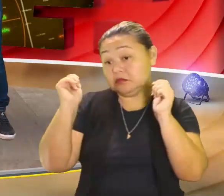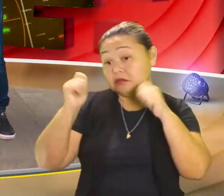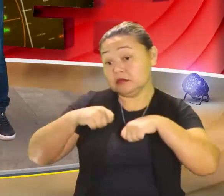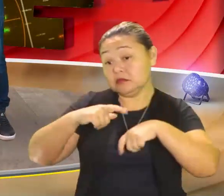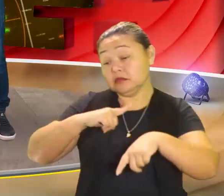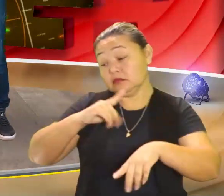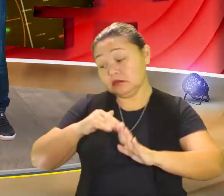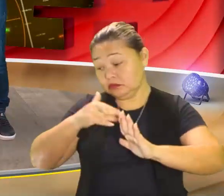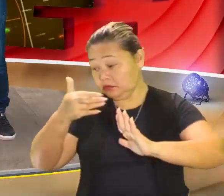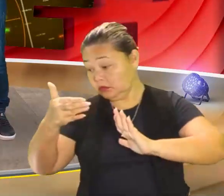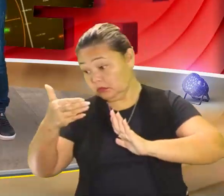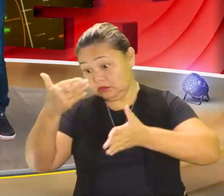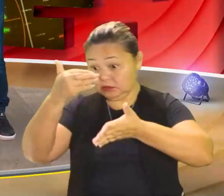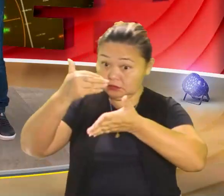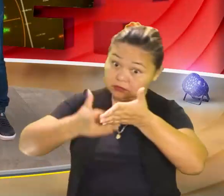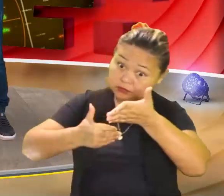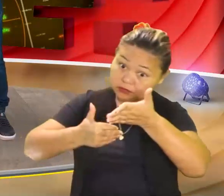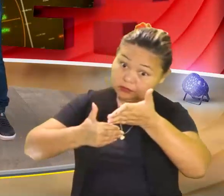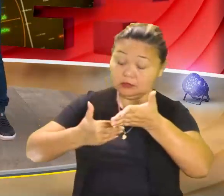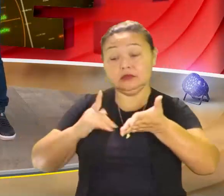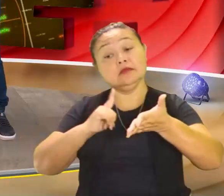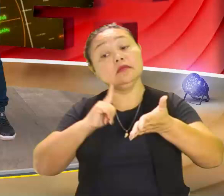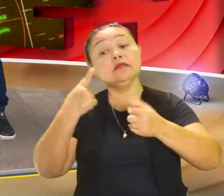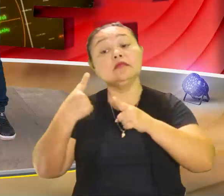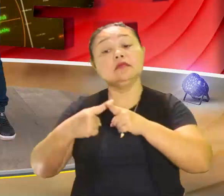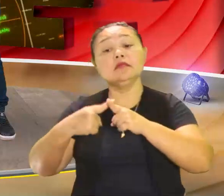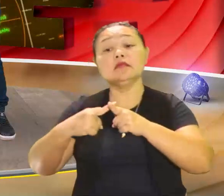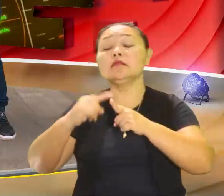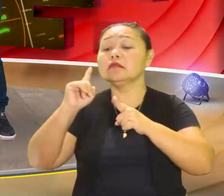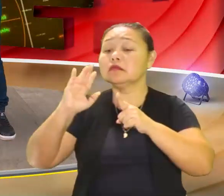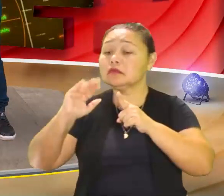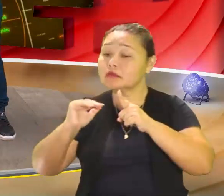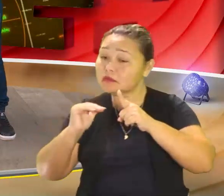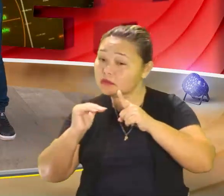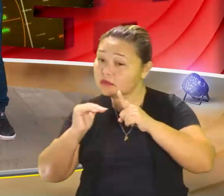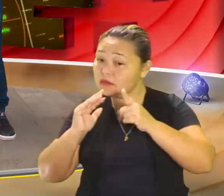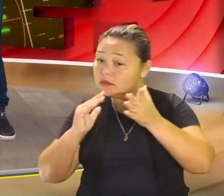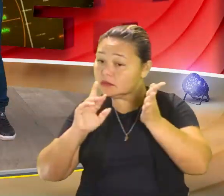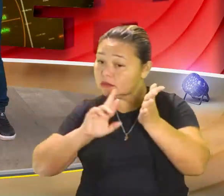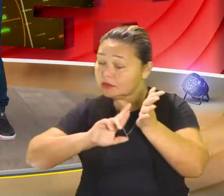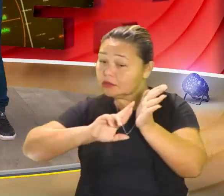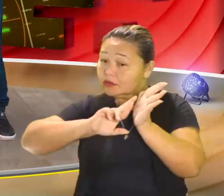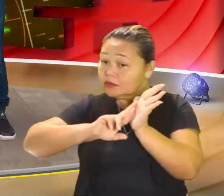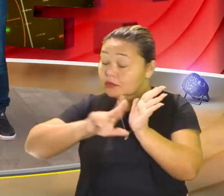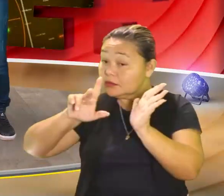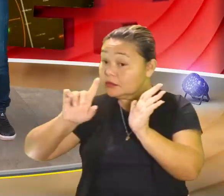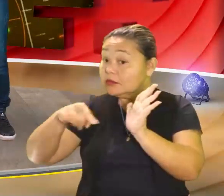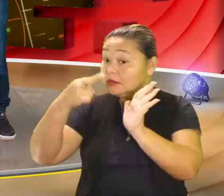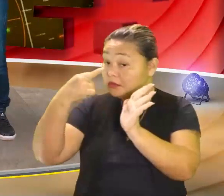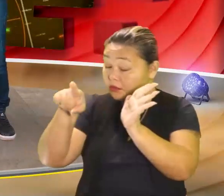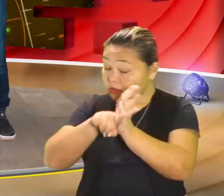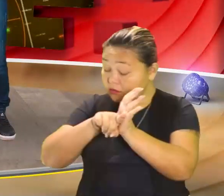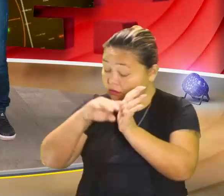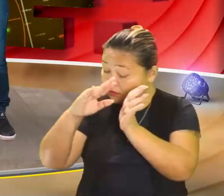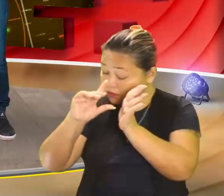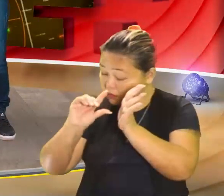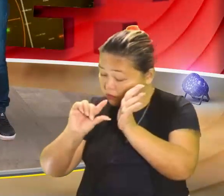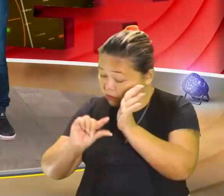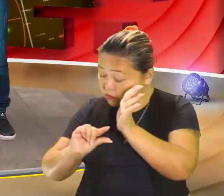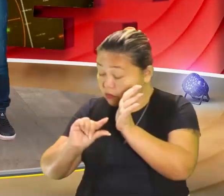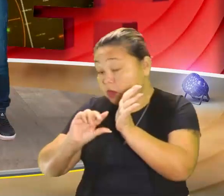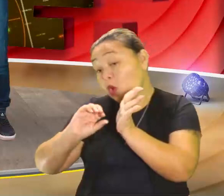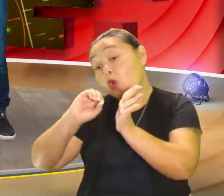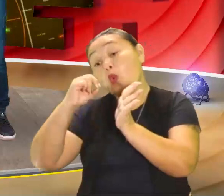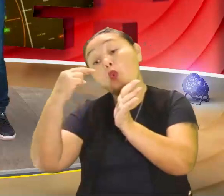ter sido tanto ou tanto. Por quê? Porque pode ter tido uma diferença negativa, ele produziu